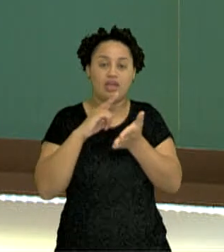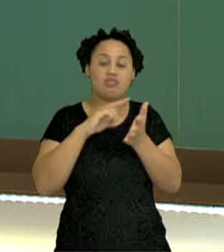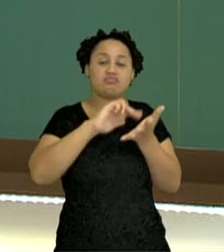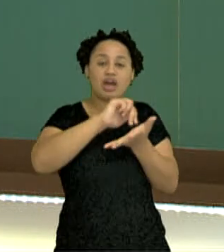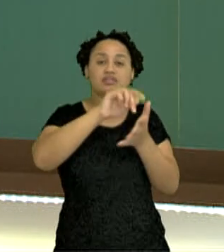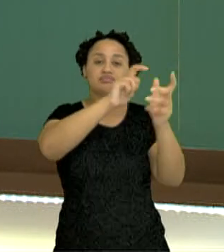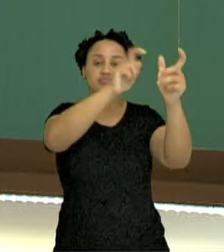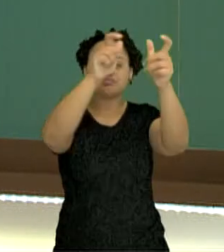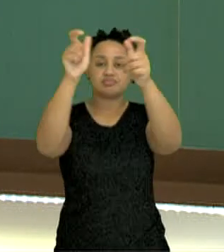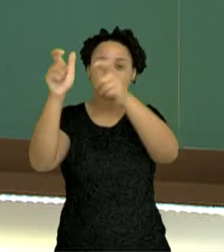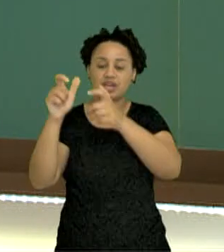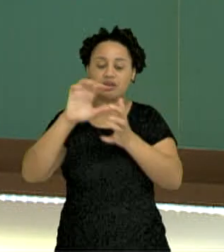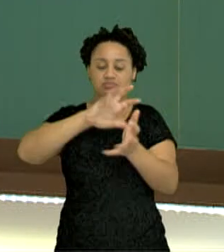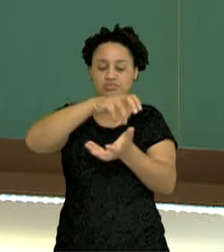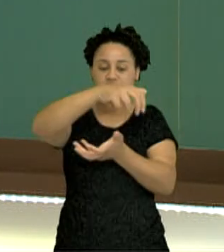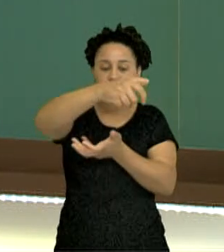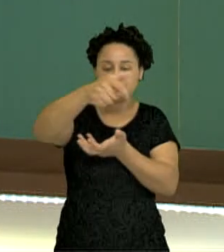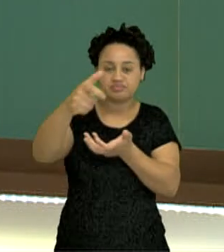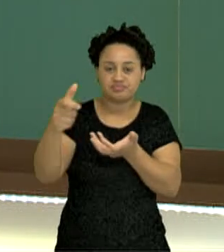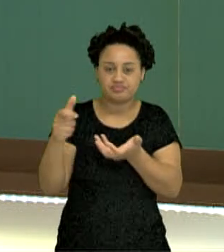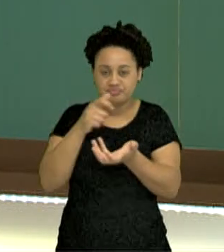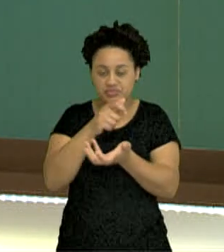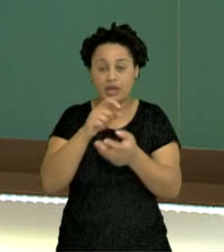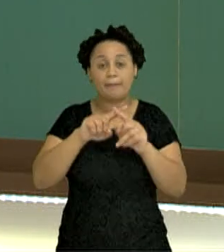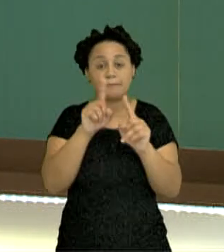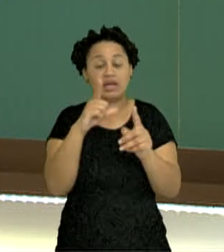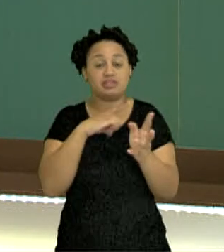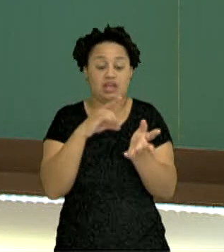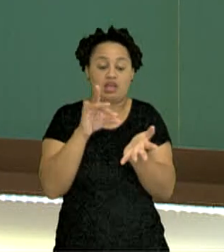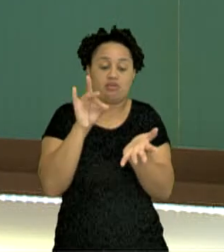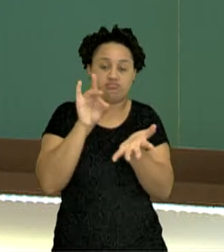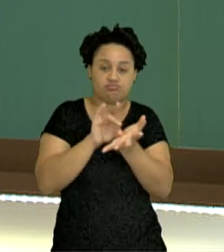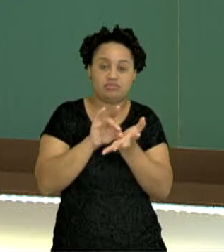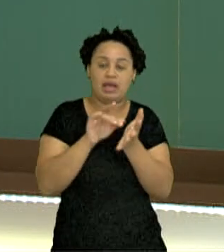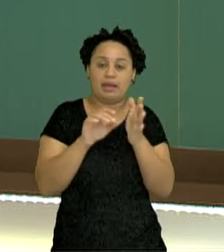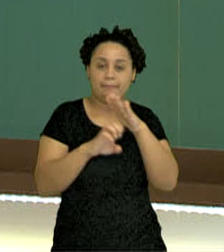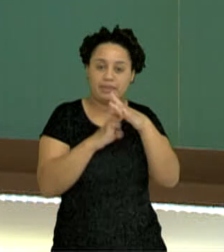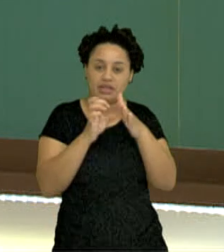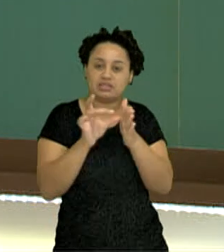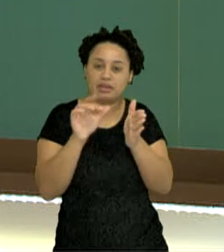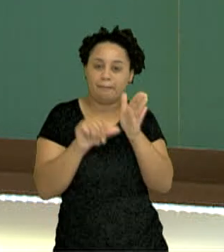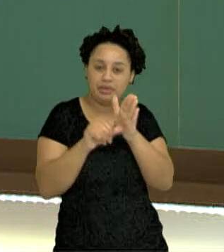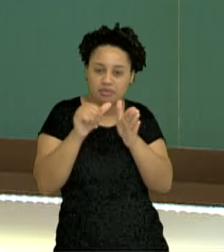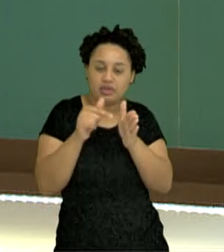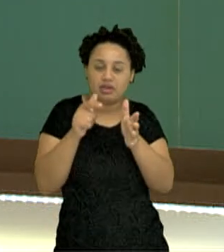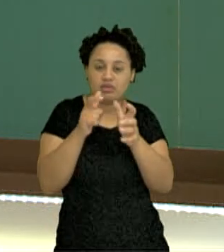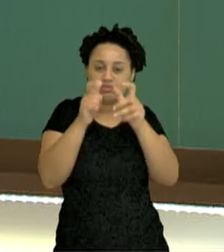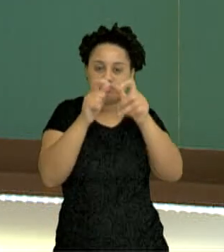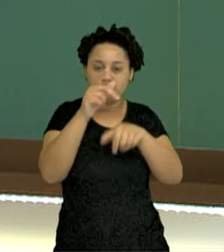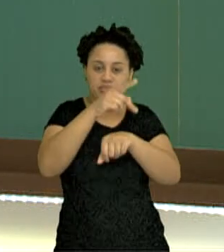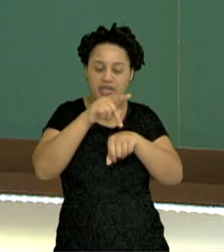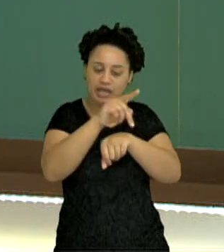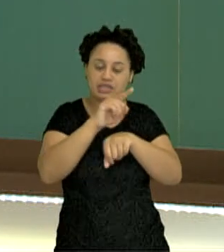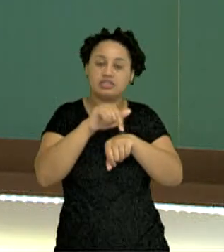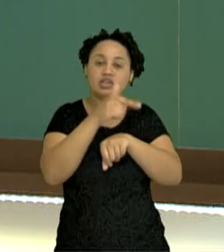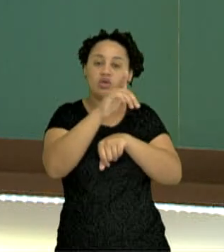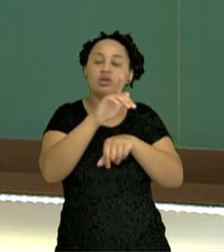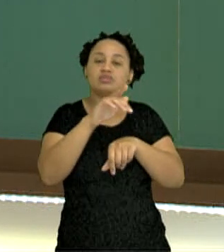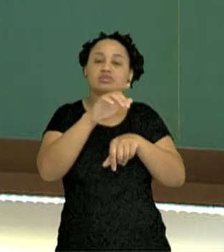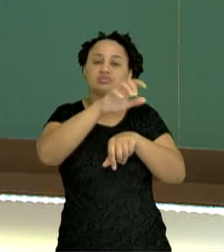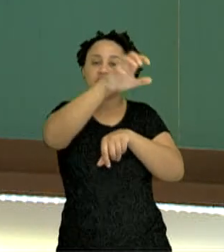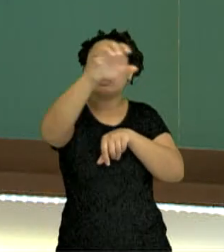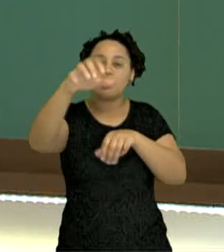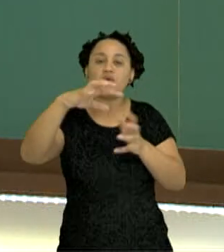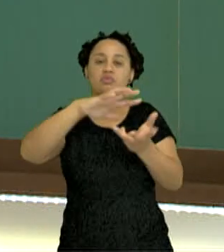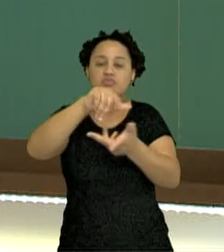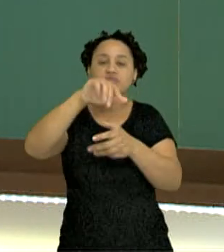do planeta. Porém, estas empresas, elas têm a sua matriz em um determinado país e elas estabelecem filiais em várias outras partes